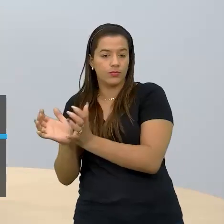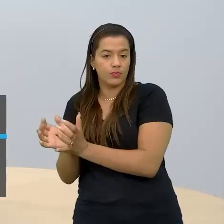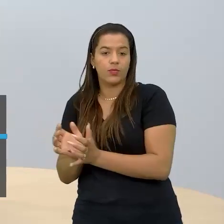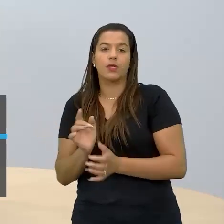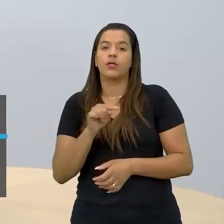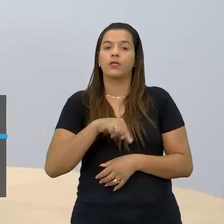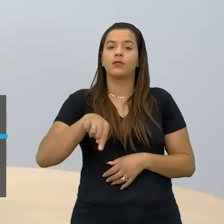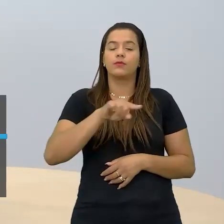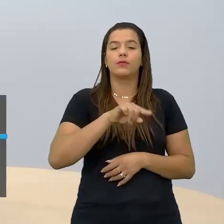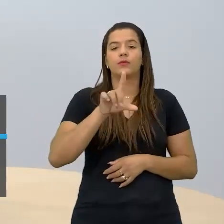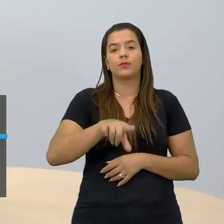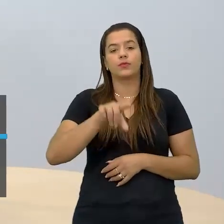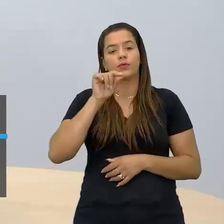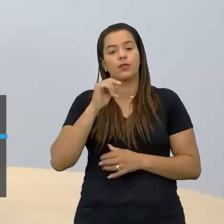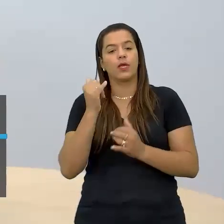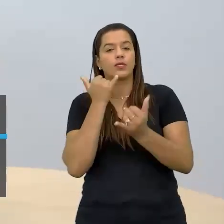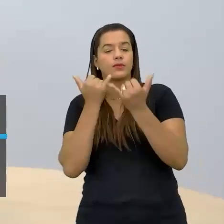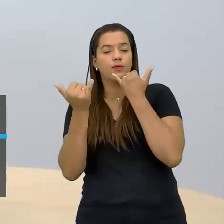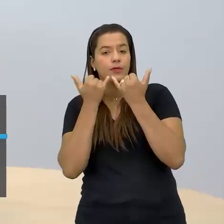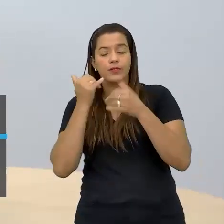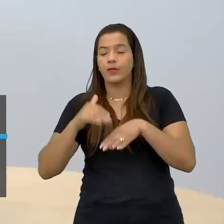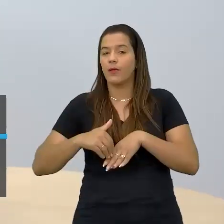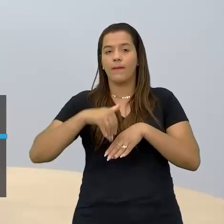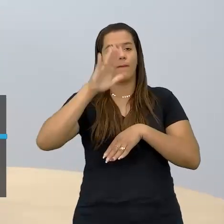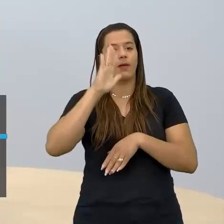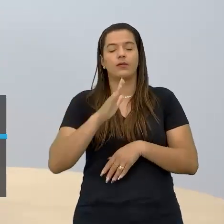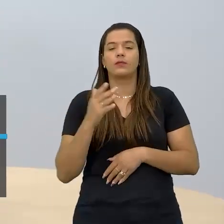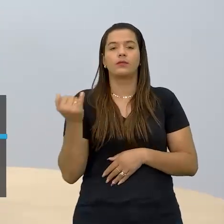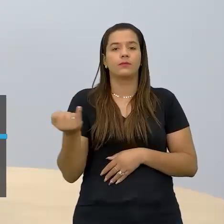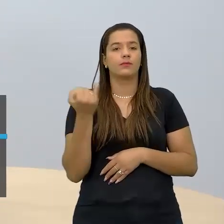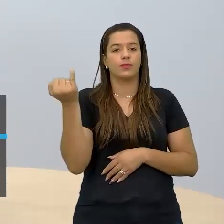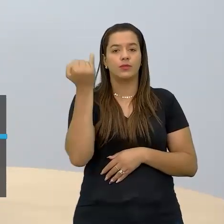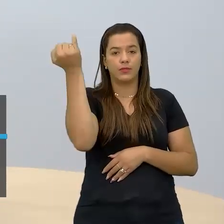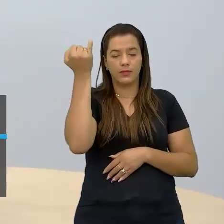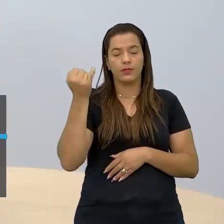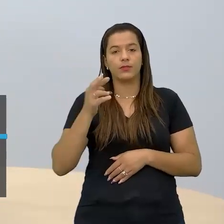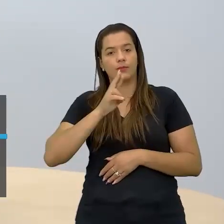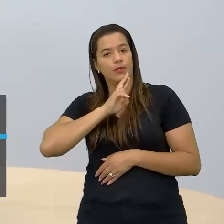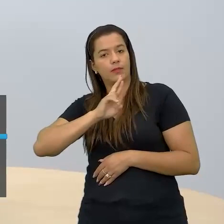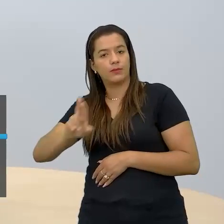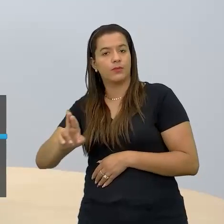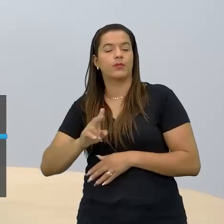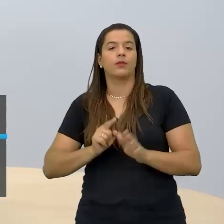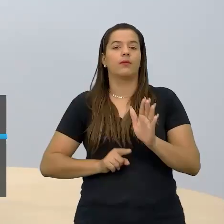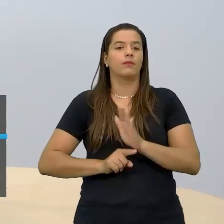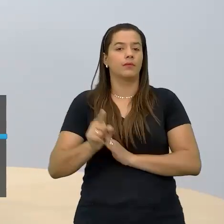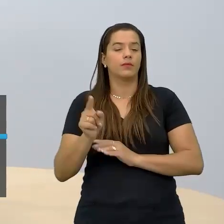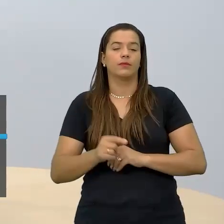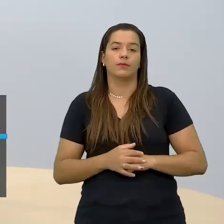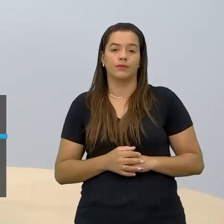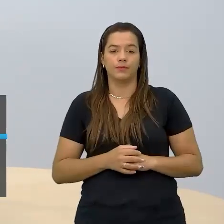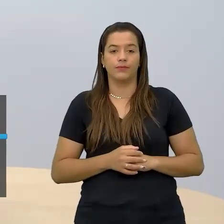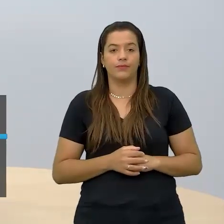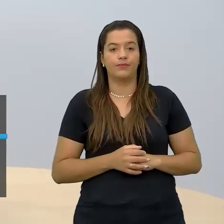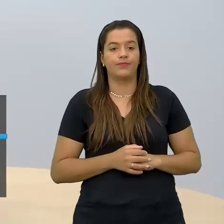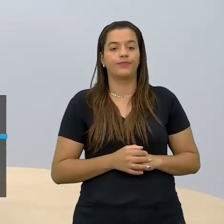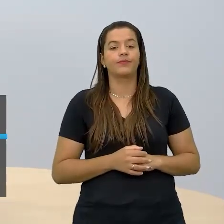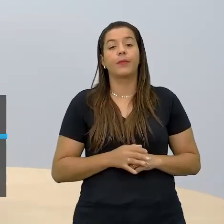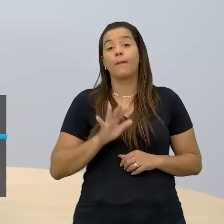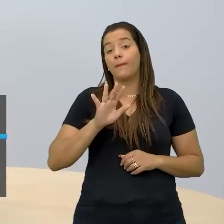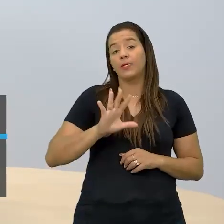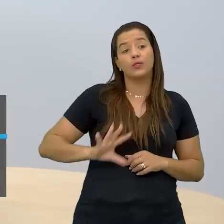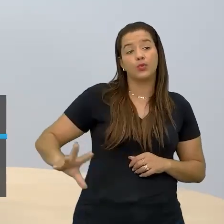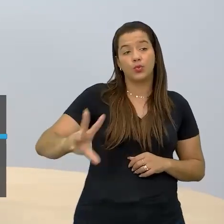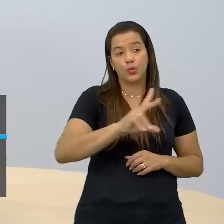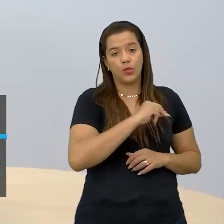selecionar as informações mais relevantes para responder a pergunta inicial. E é claro que nem toda